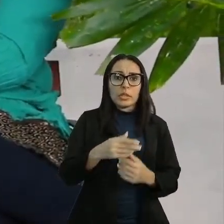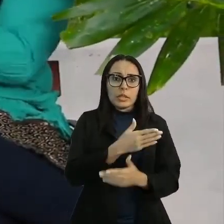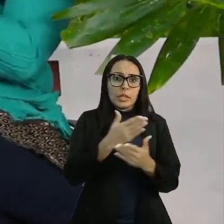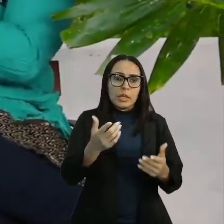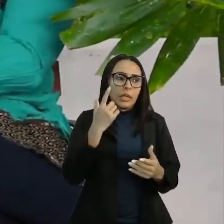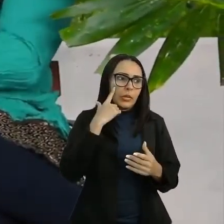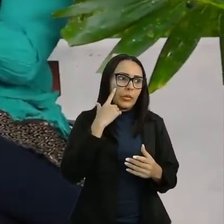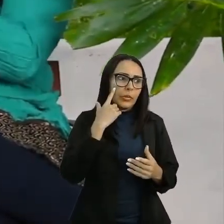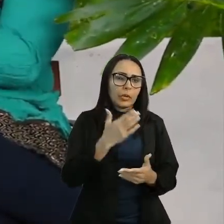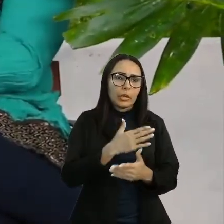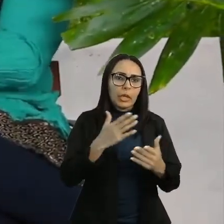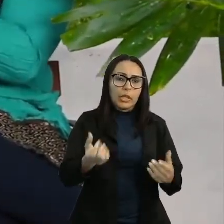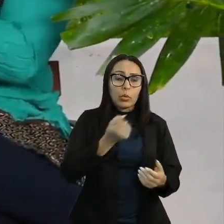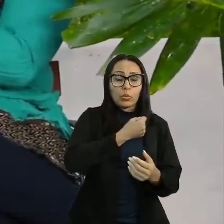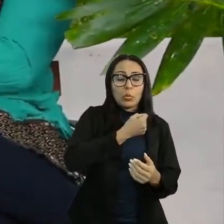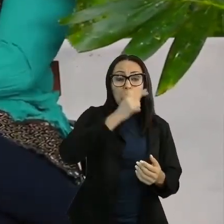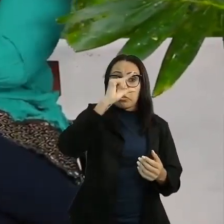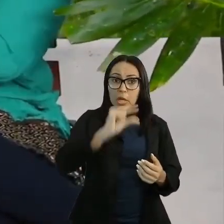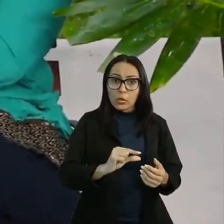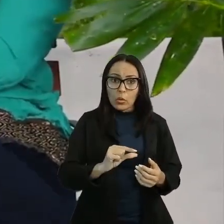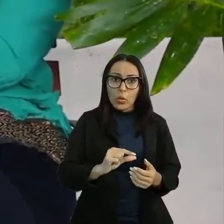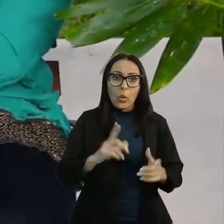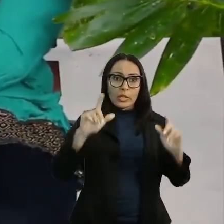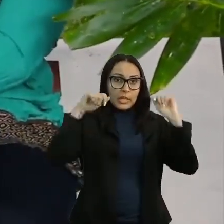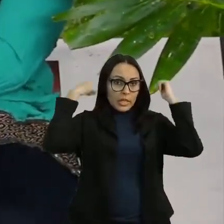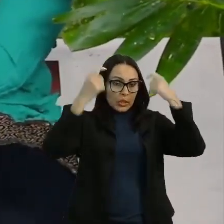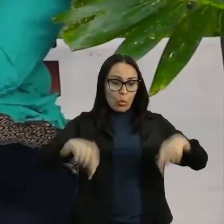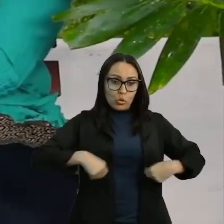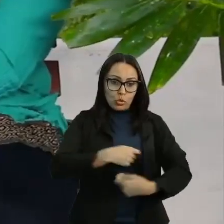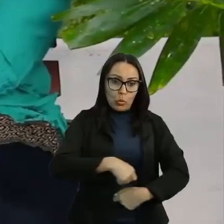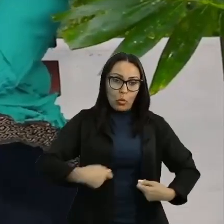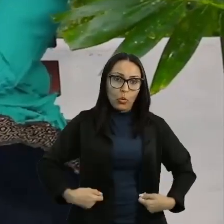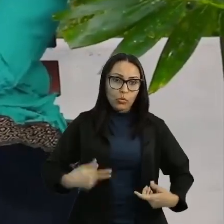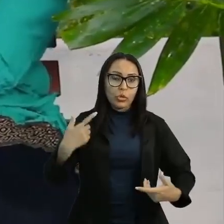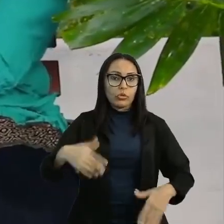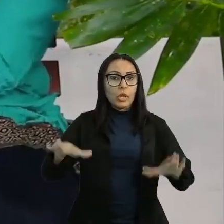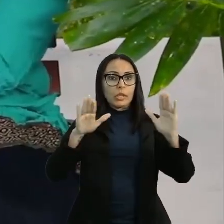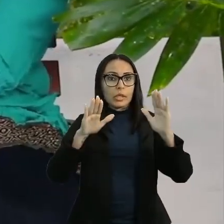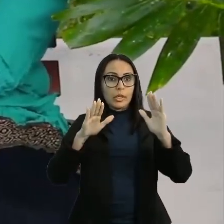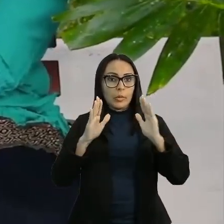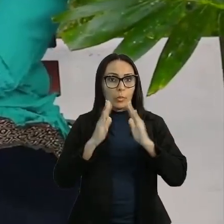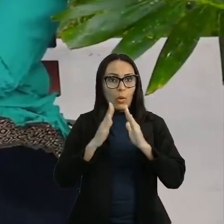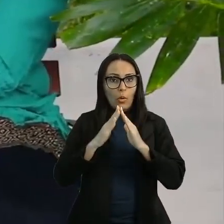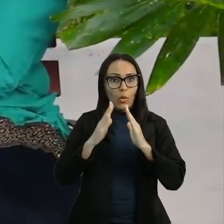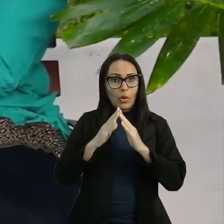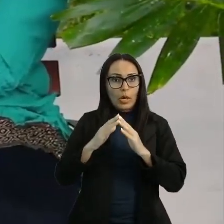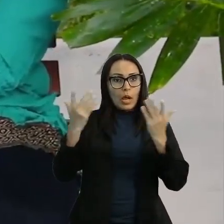tem solução? Dá para resolver? Se não der, não tem problema. Também não tem problema. Então, o que os gregos chamariam de essa